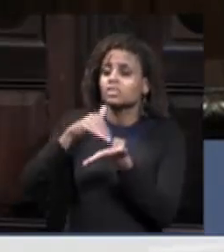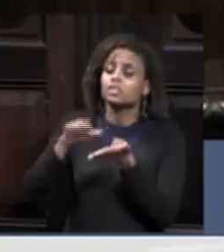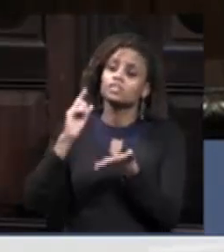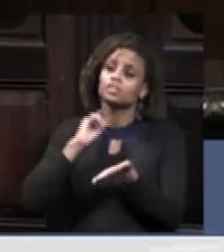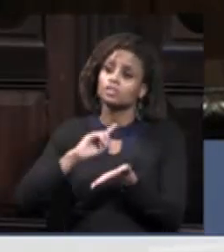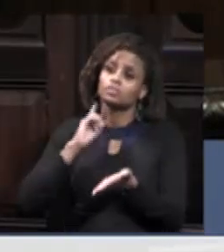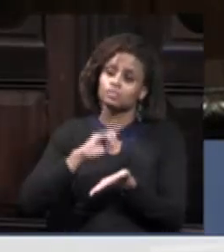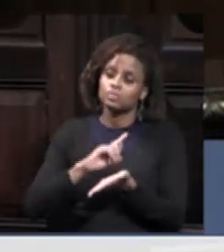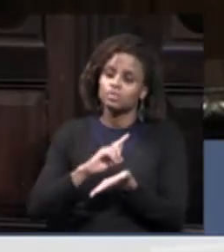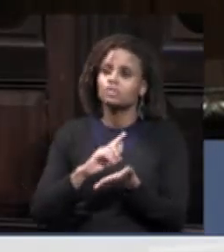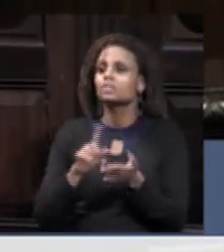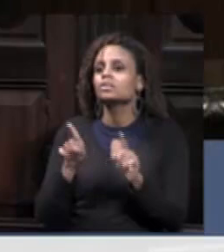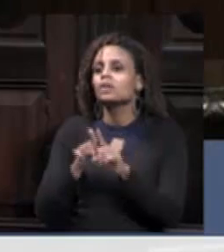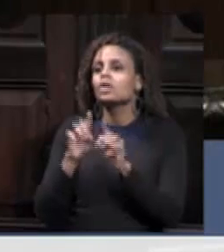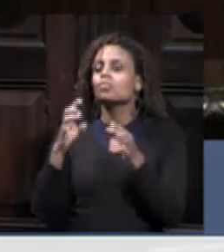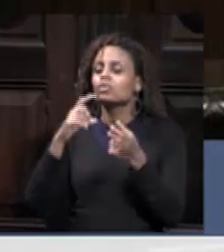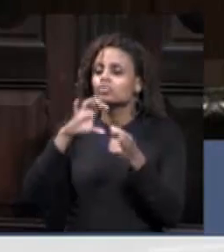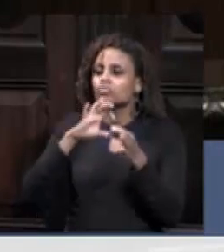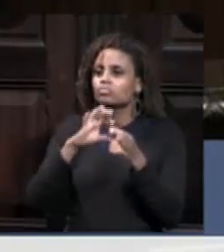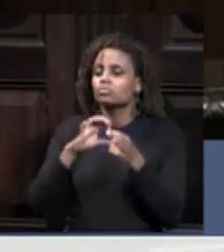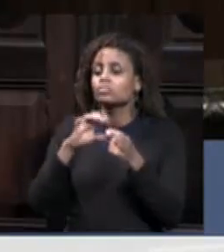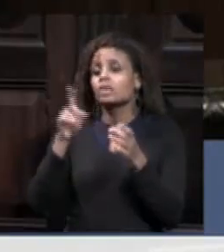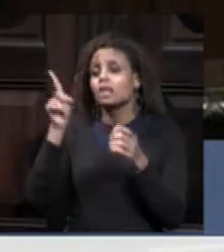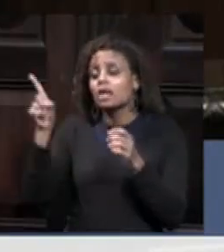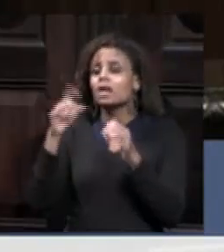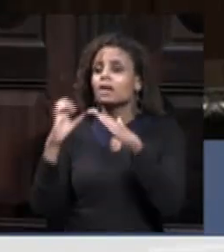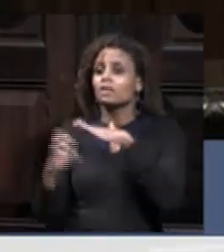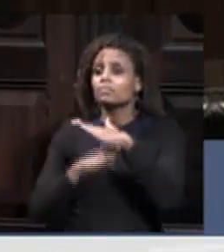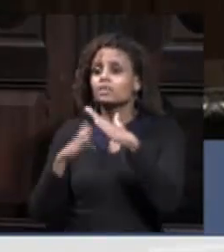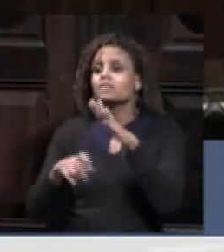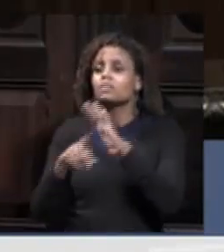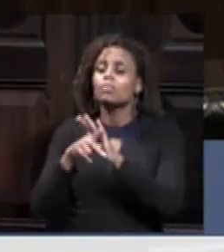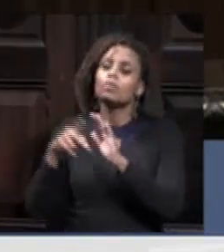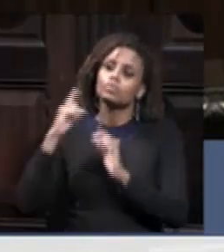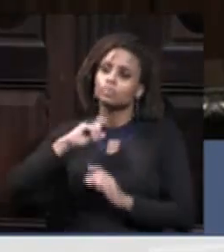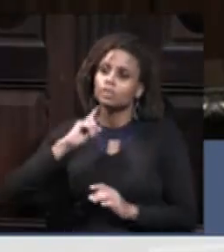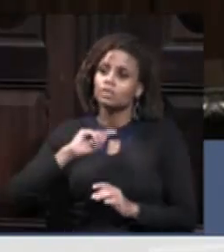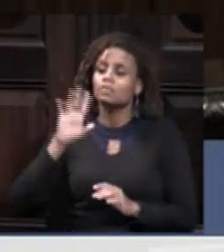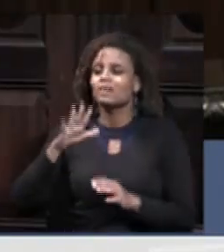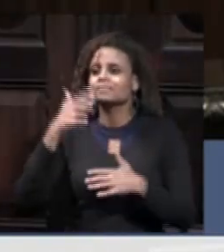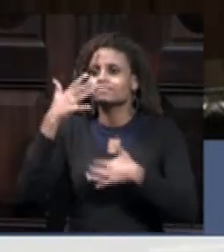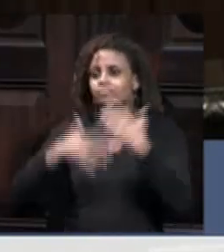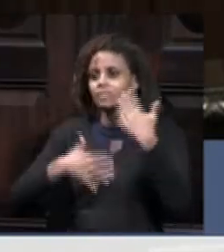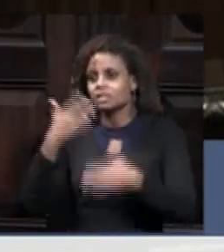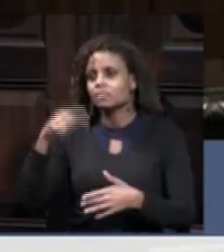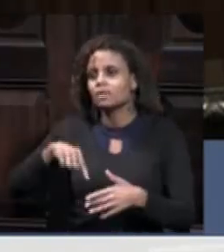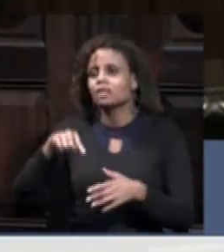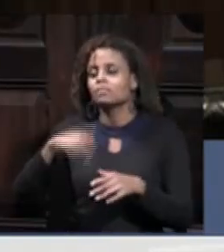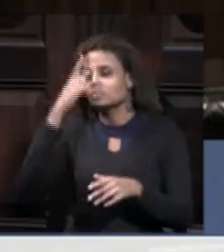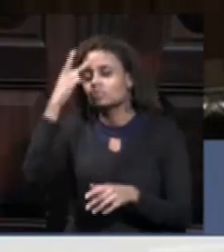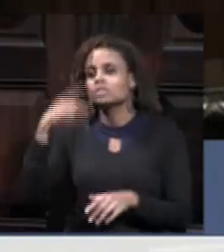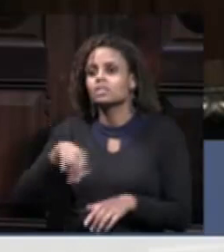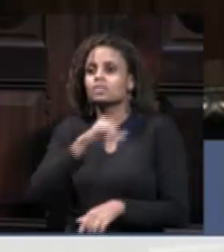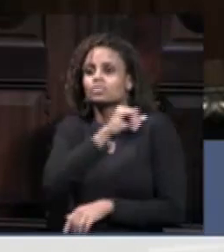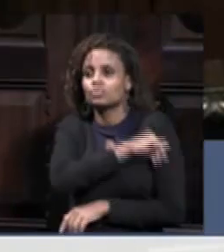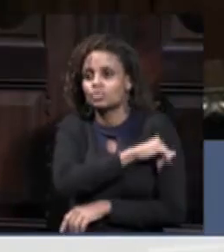insisto, seja uma concessão mineira, afeta no cotidiano a população de